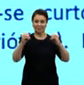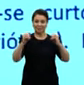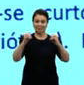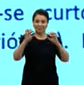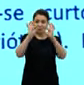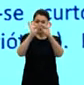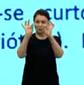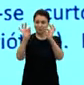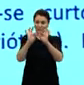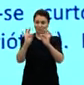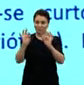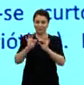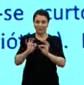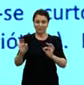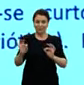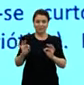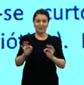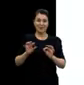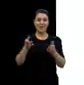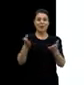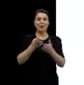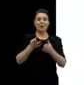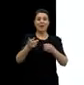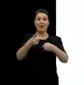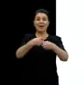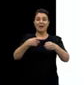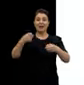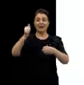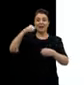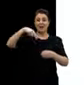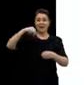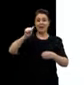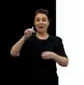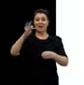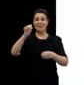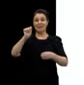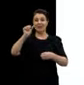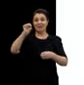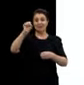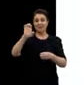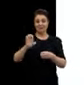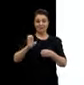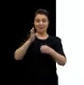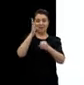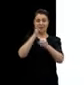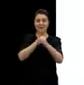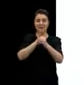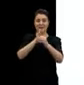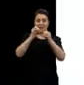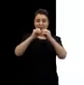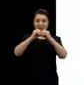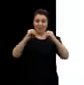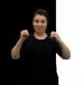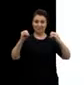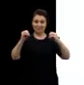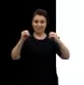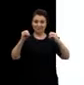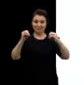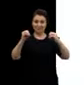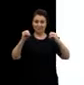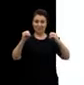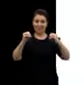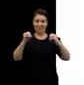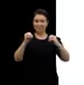enfileiradinho. Na anáfase, vai ocorrer a separação. Não fica tão bonitinho assim, ó, eles vão